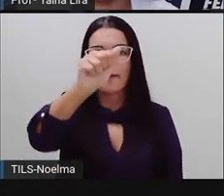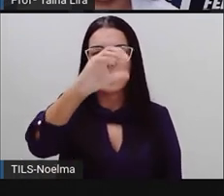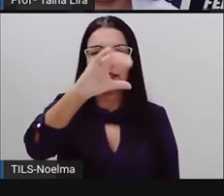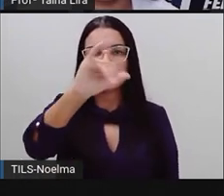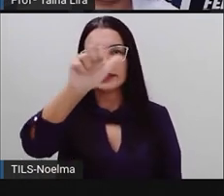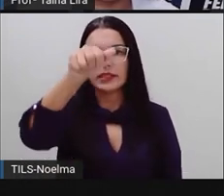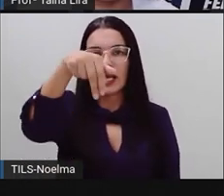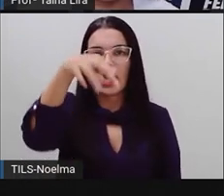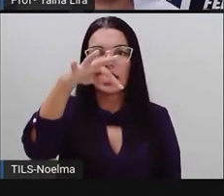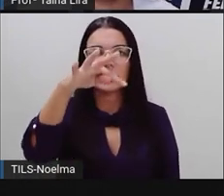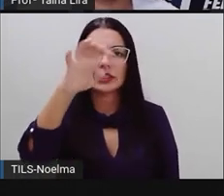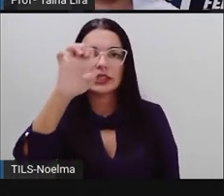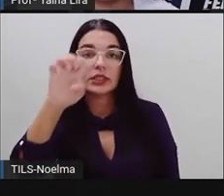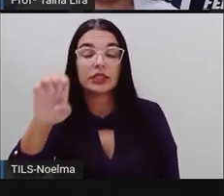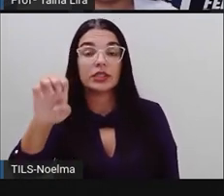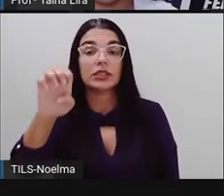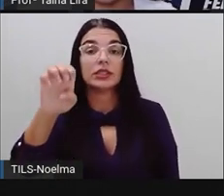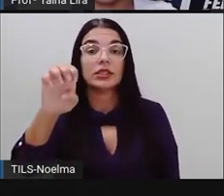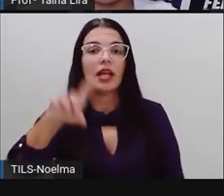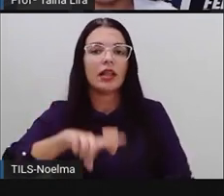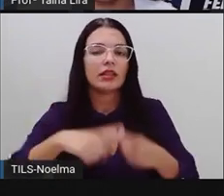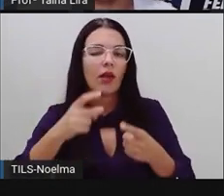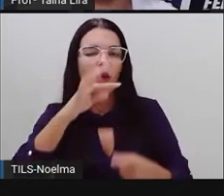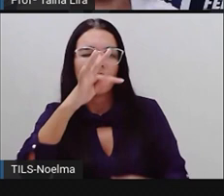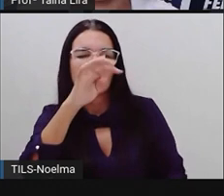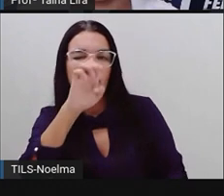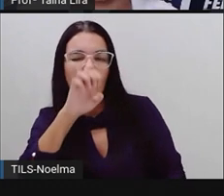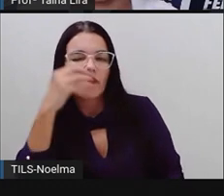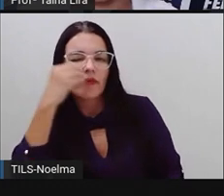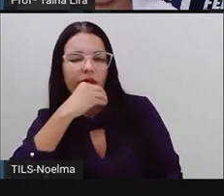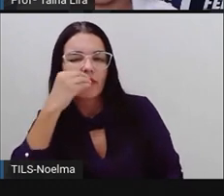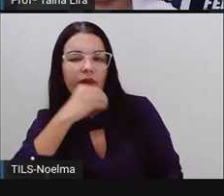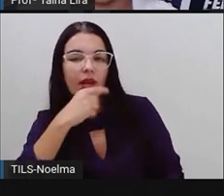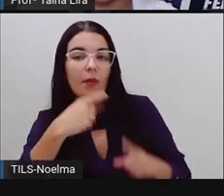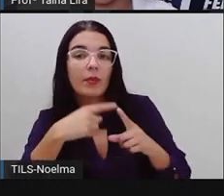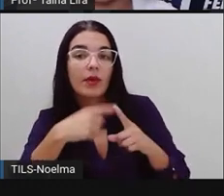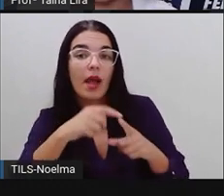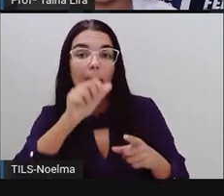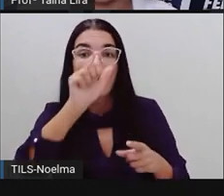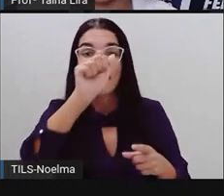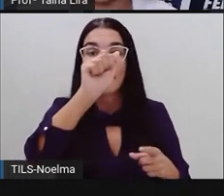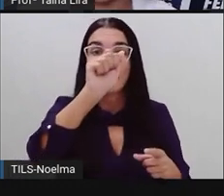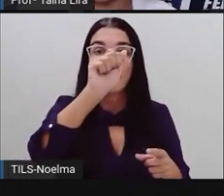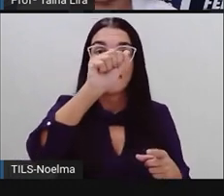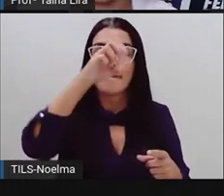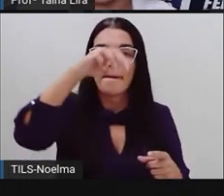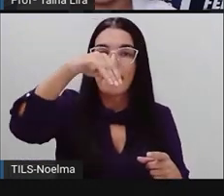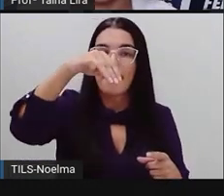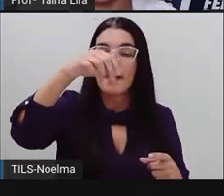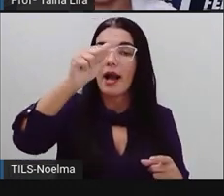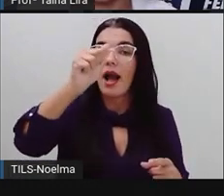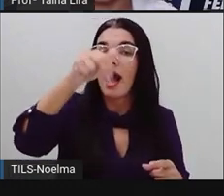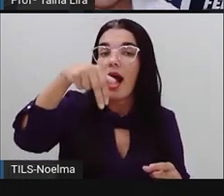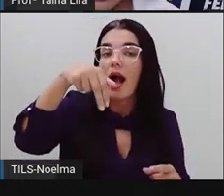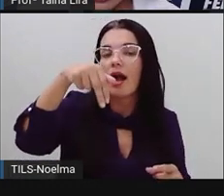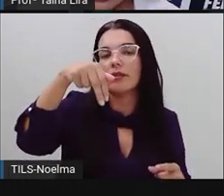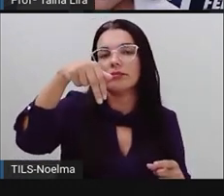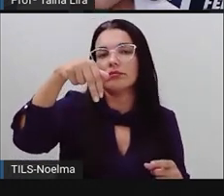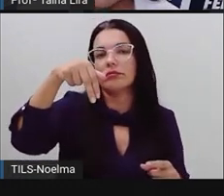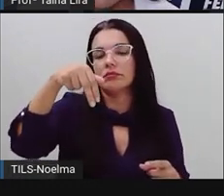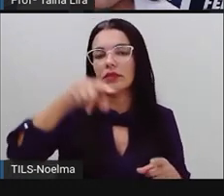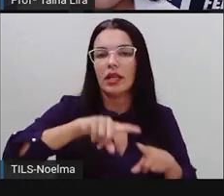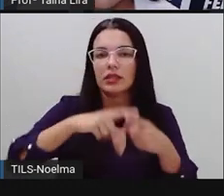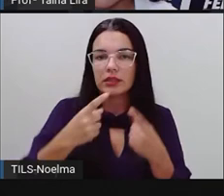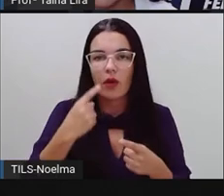amaciante é uma sílaba fraca ou porque a sílaba mais forte da palavra é amaciante ó Hum